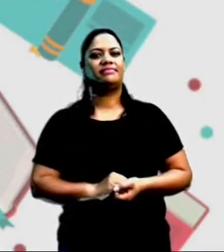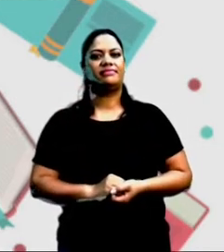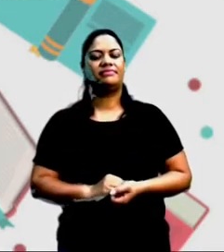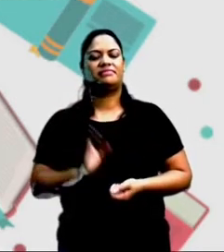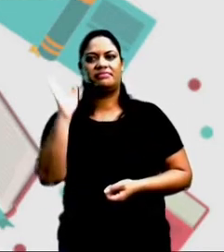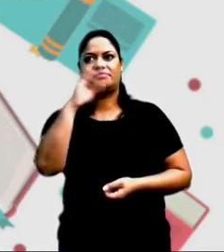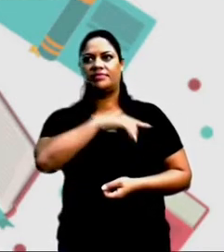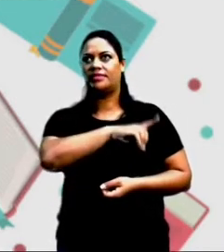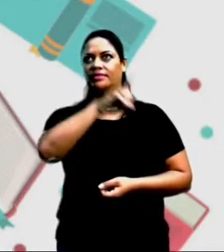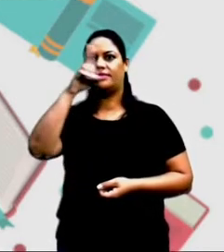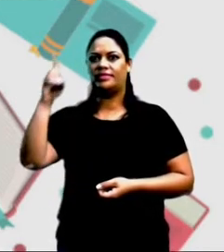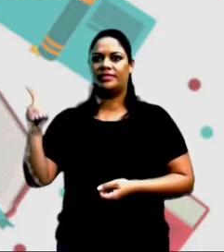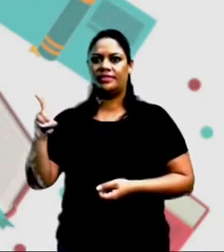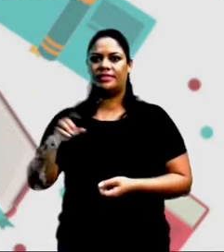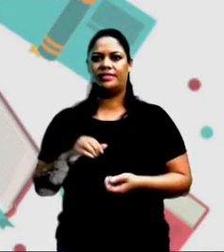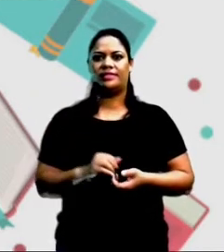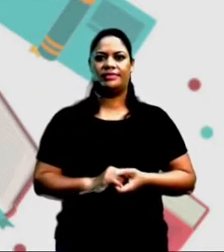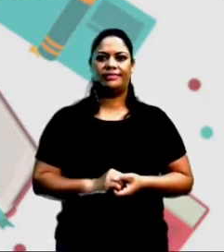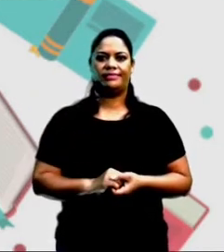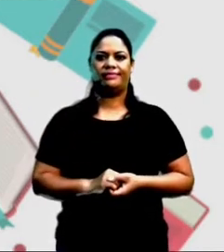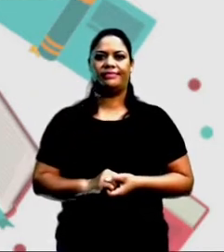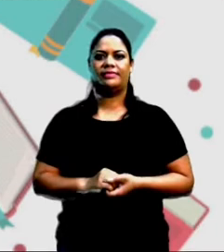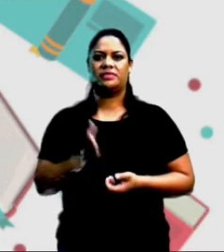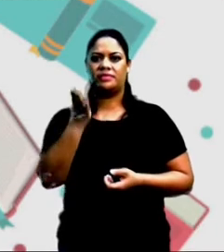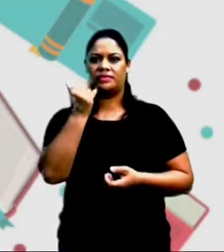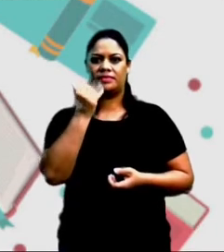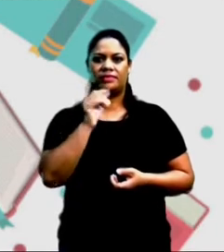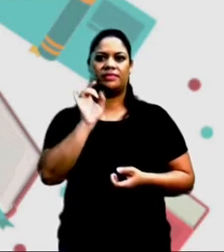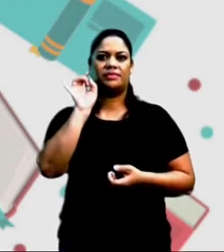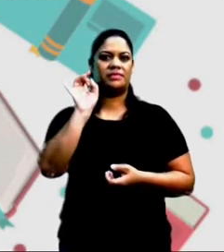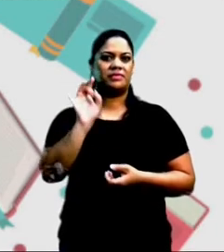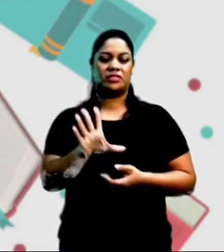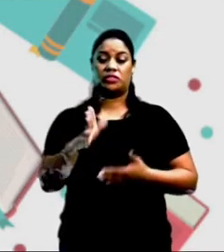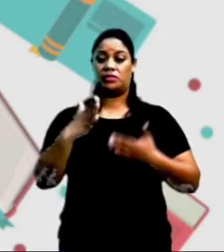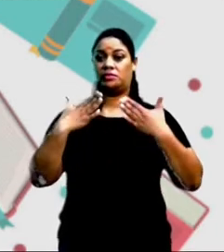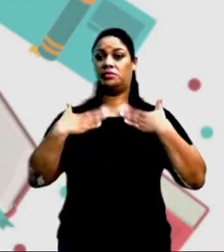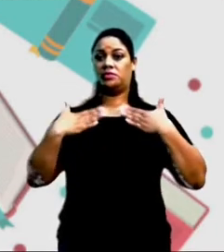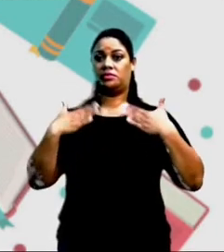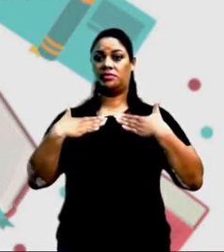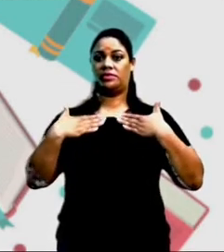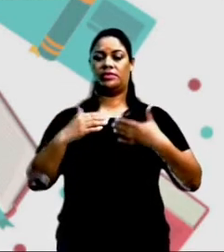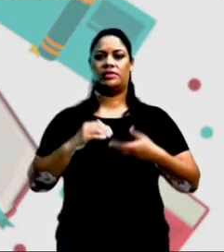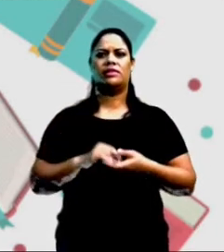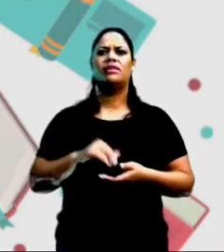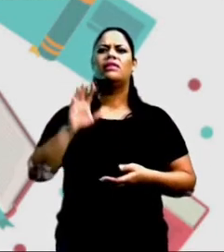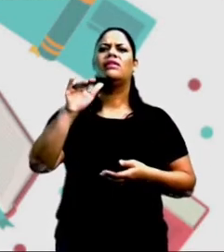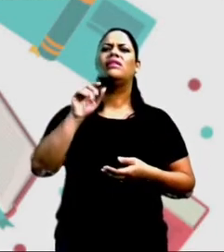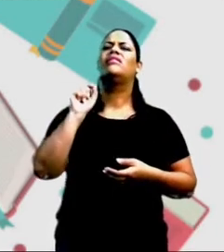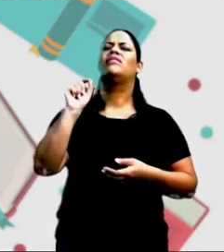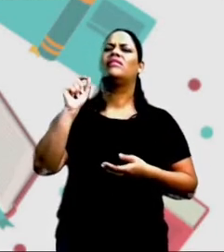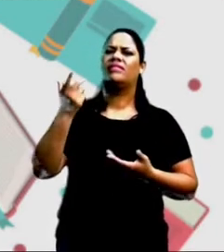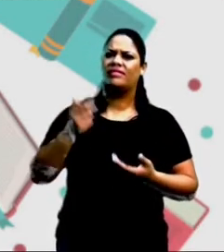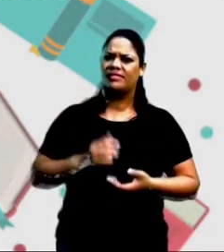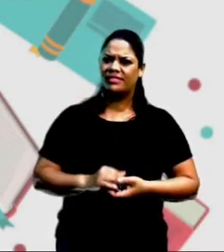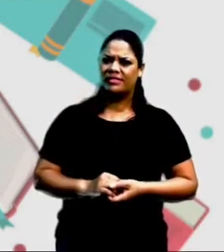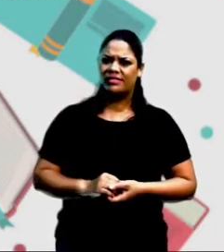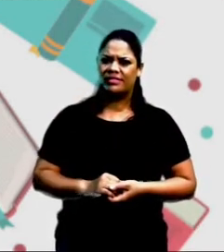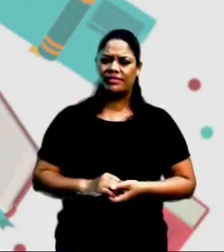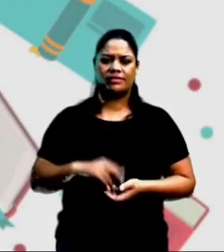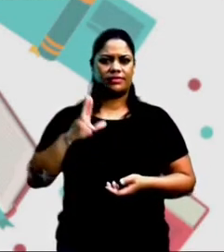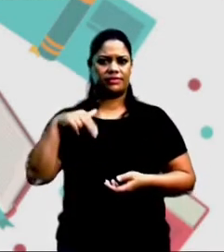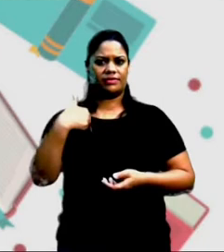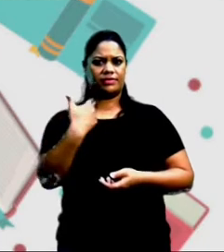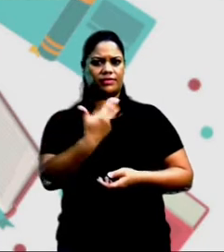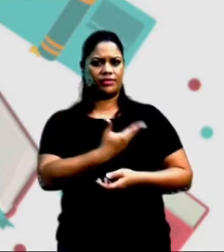Mau dia é esse. Comida só dá pra mim. Ei, o que é isso? É